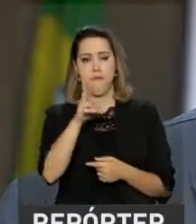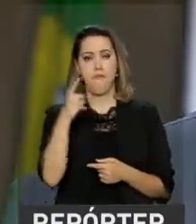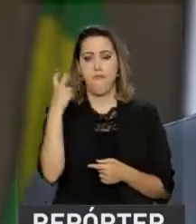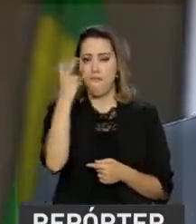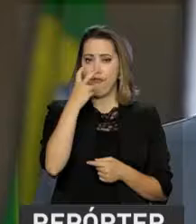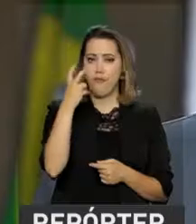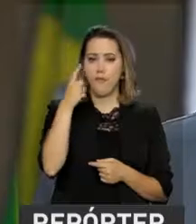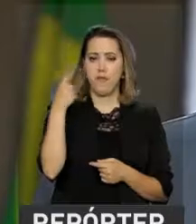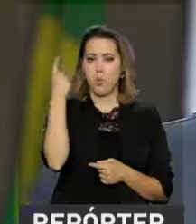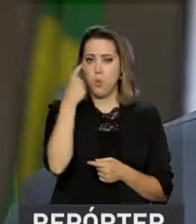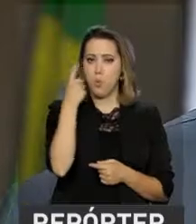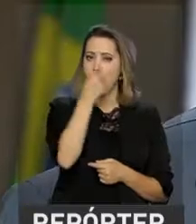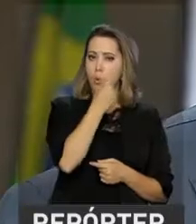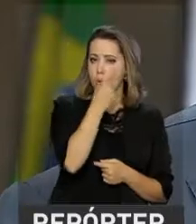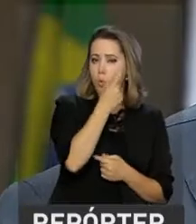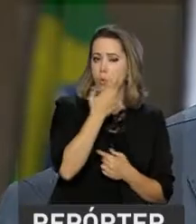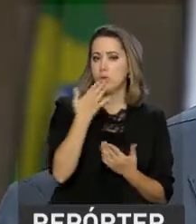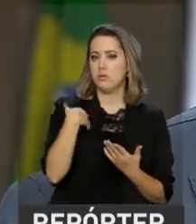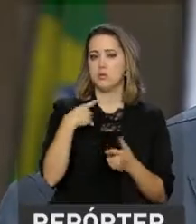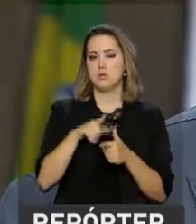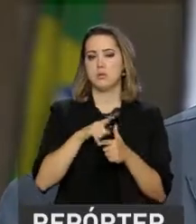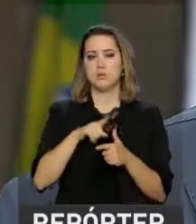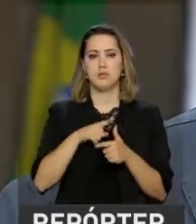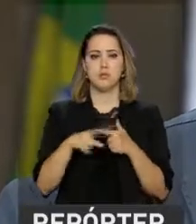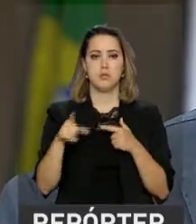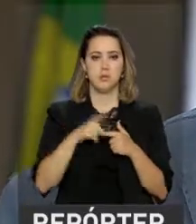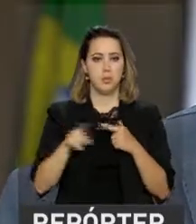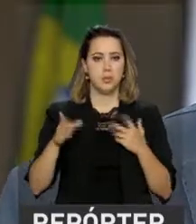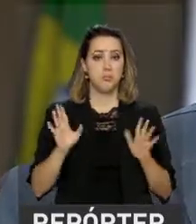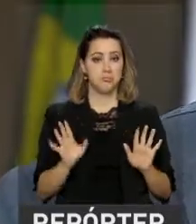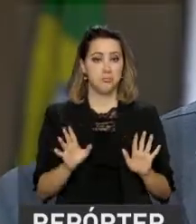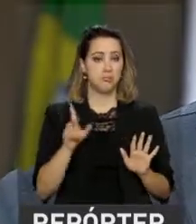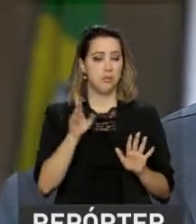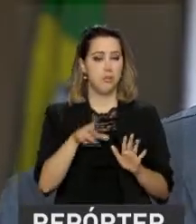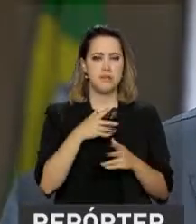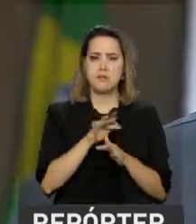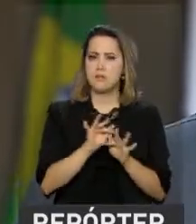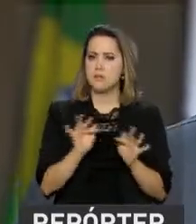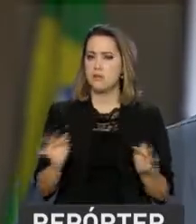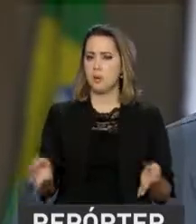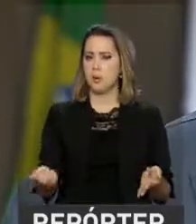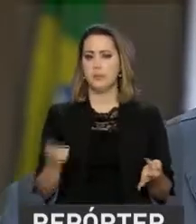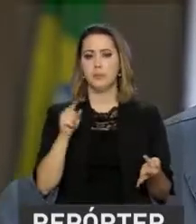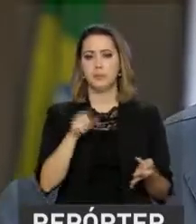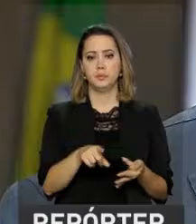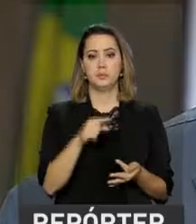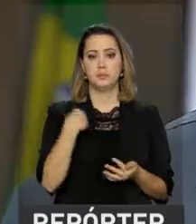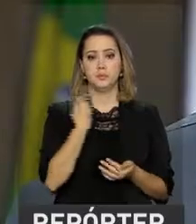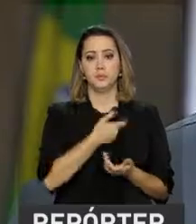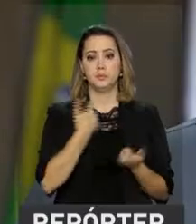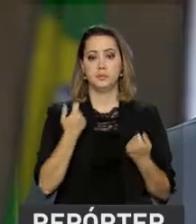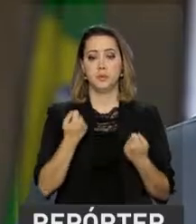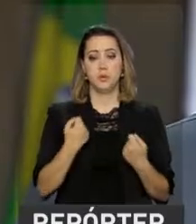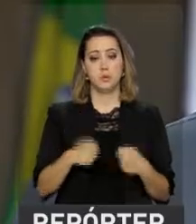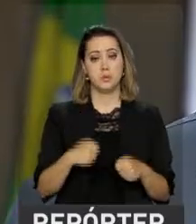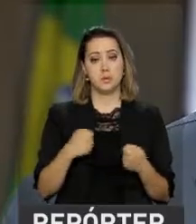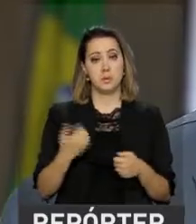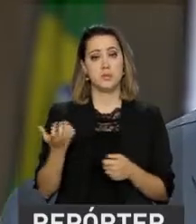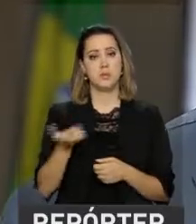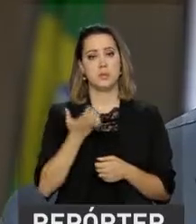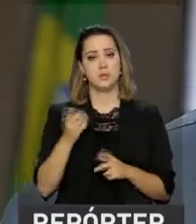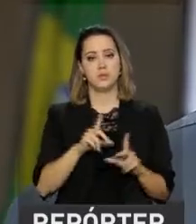em alguma patologia otológica então são coisas dessa natureza que nós pretendemos e com isso